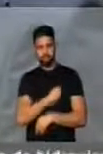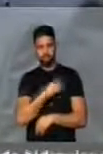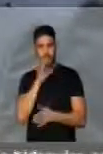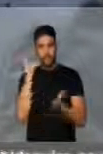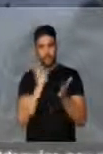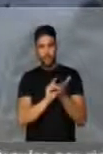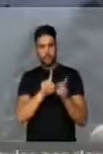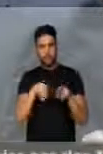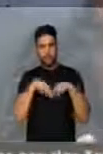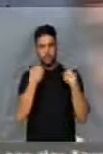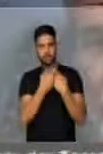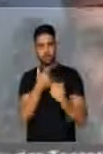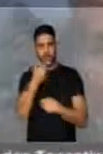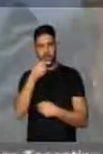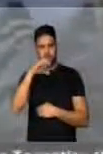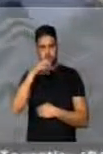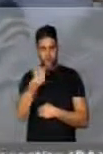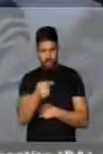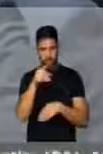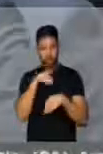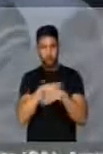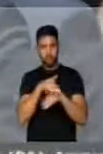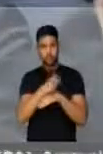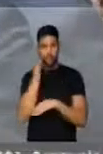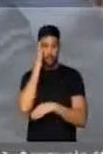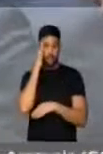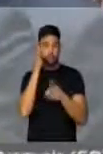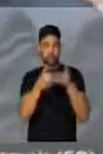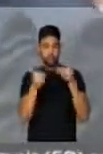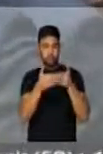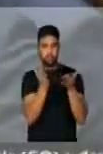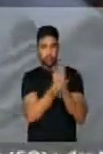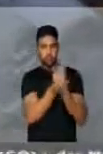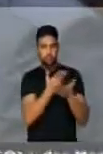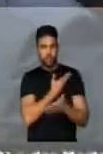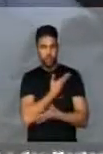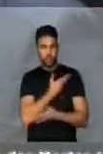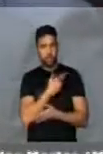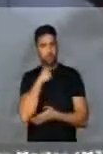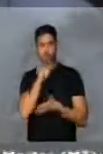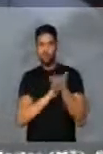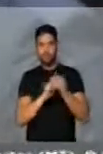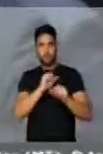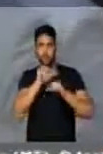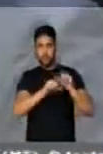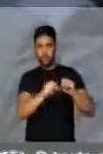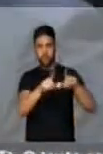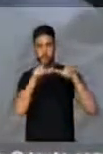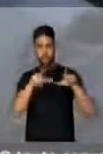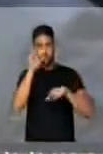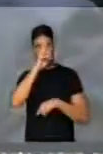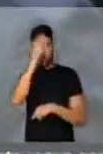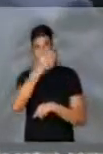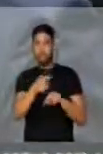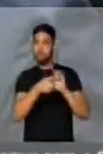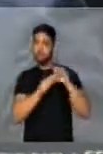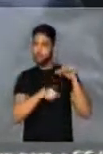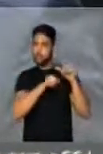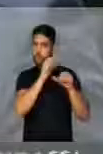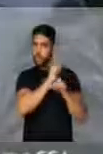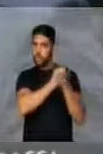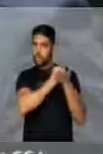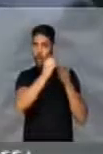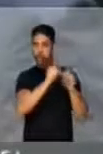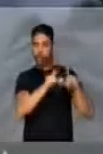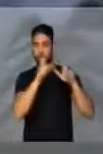marcou a sessão para 19 horas eu sei que o pleito foi pelos colegas ninguém pediu poder ao painel voz e nem fazer o painel eu acho que